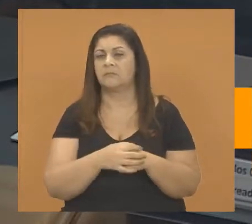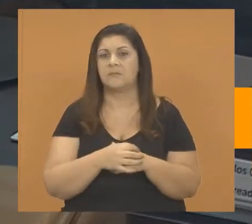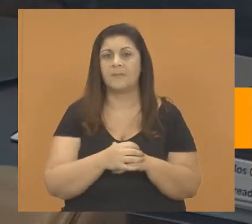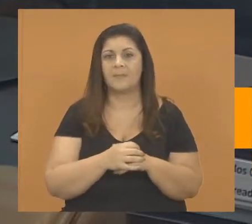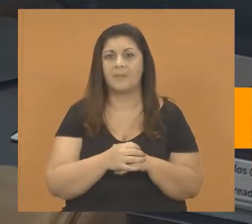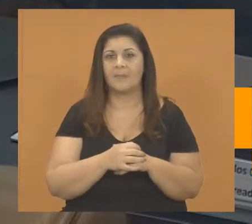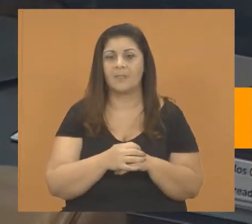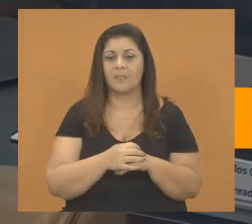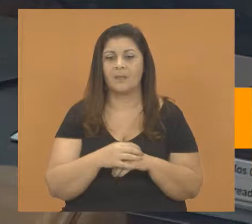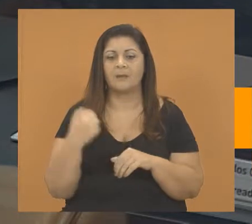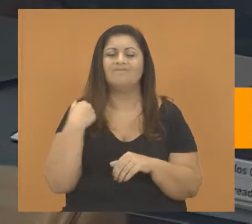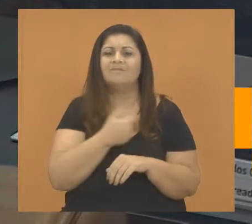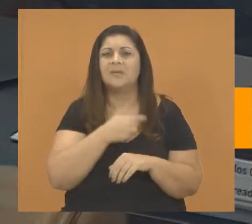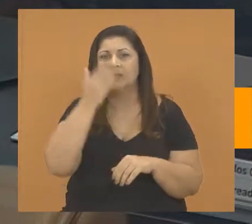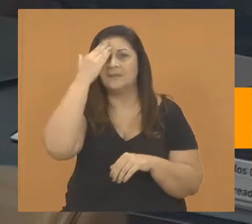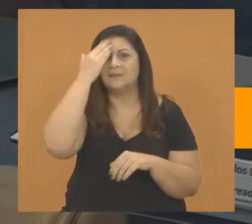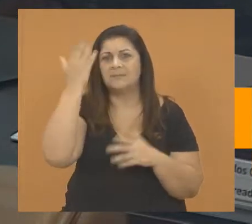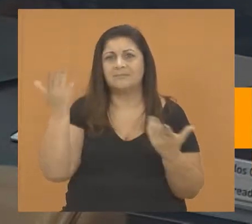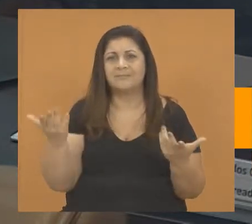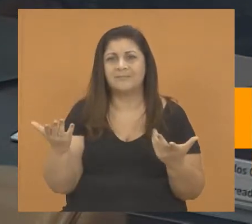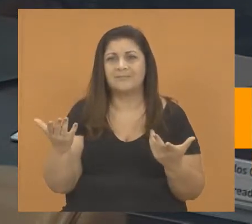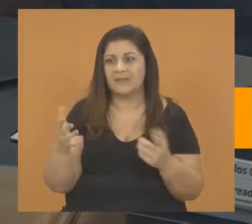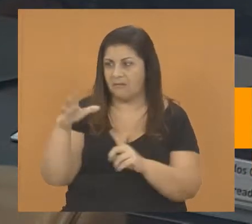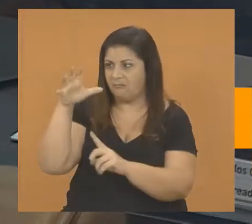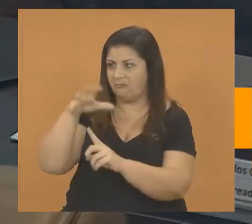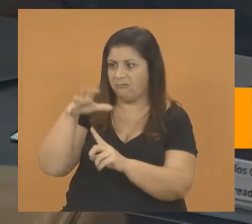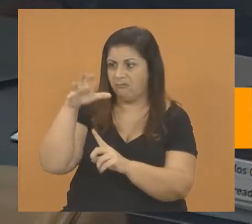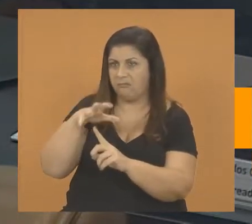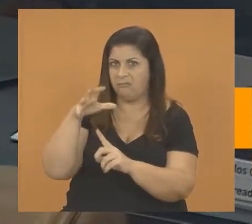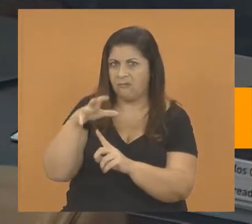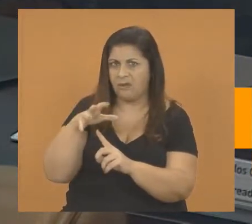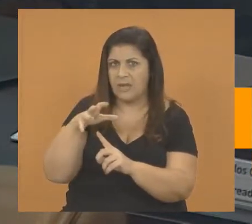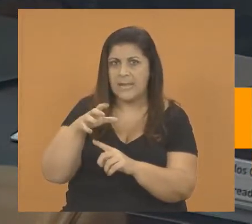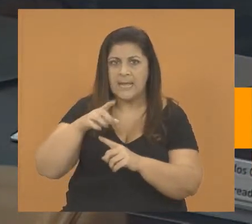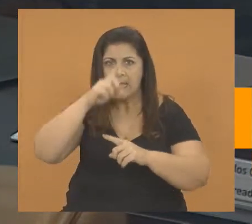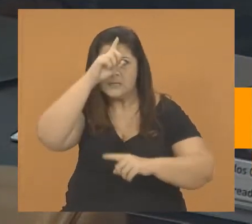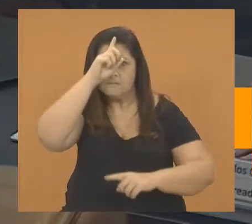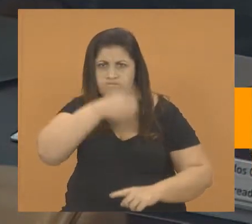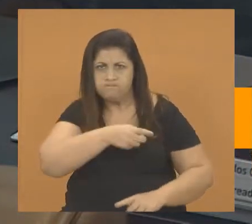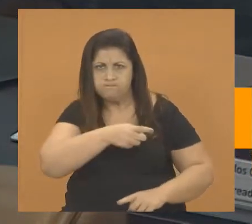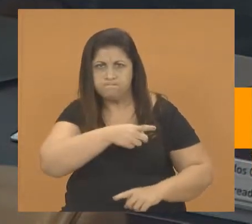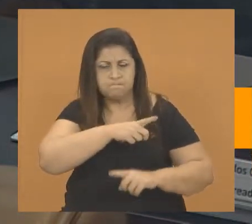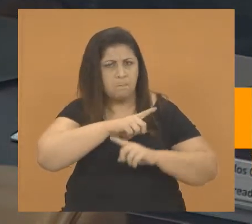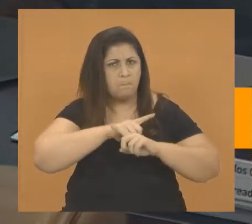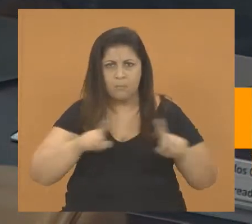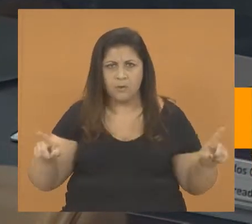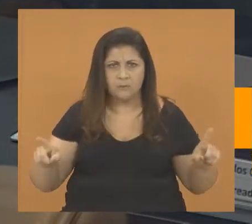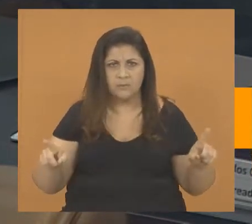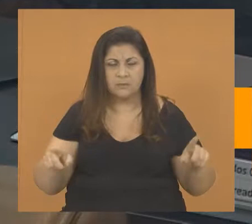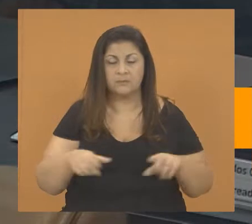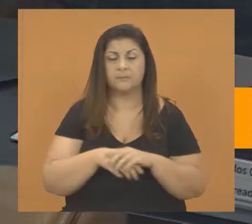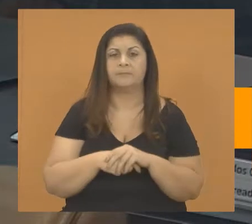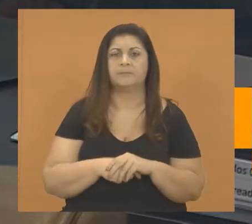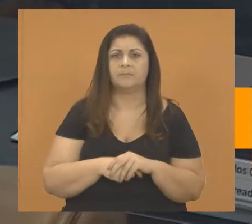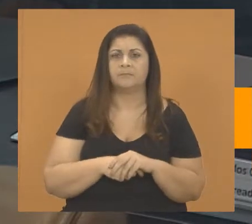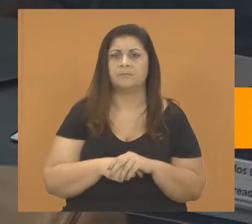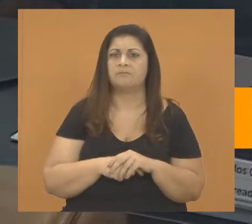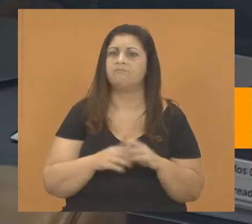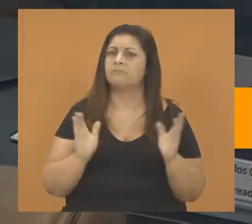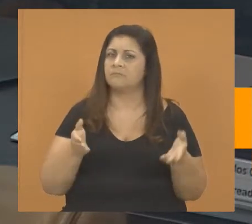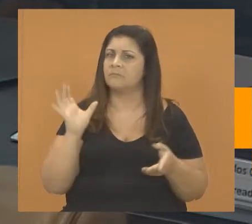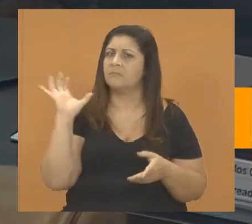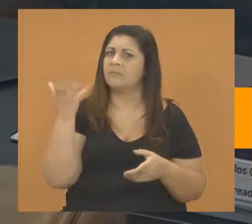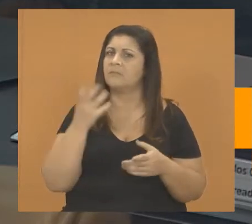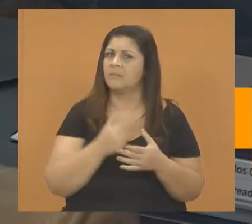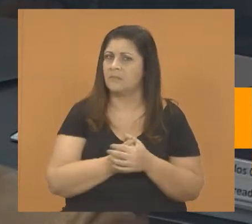ea a gente sabe que assédio e sim dos trabalhadores é crime e infelizmente já está ocorrendo isso aí nem a gente